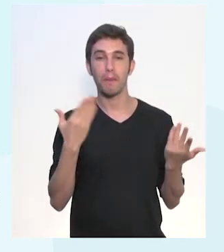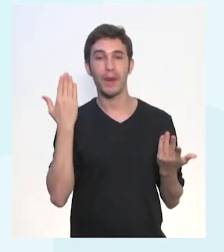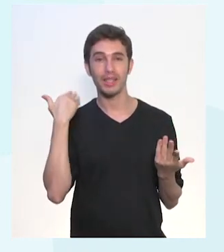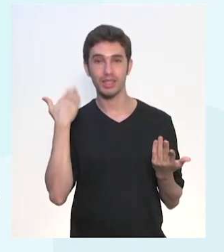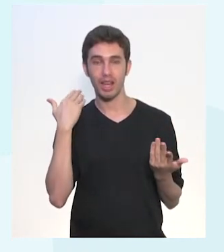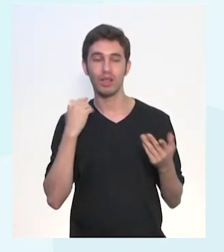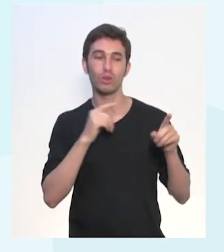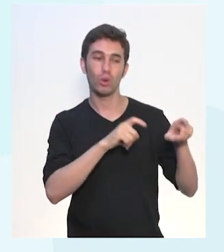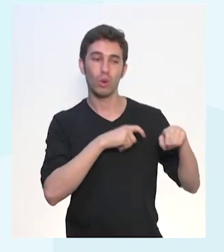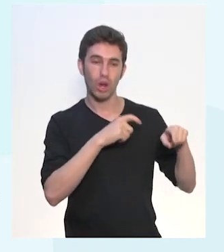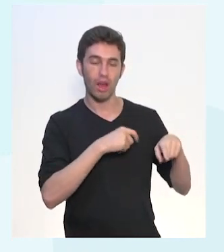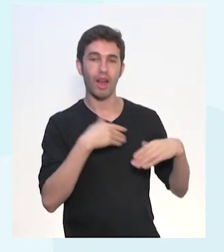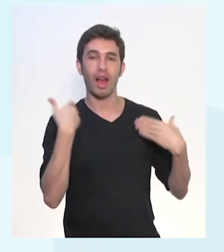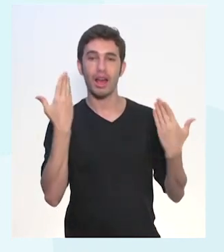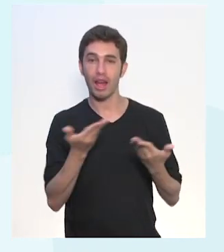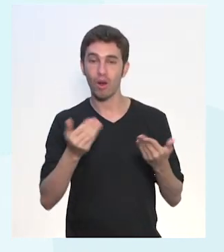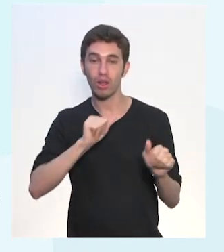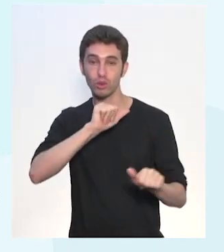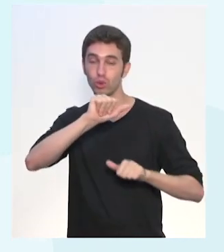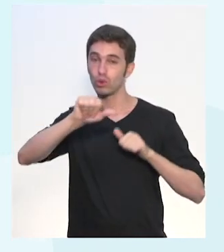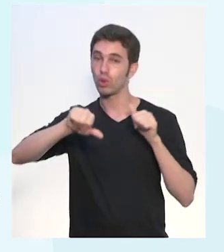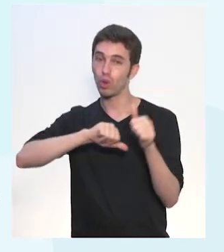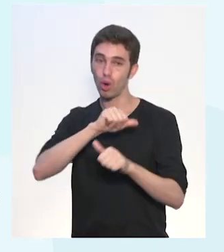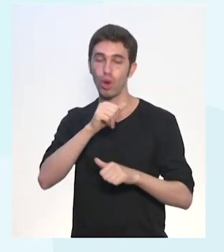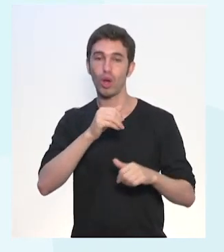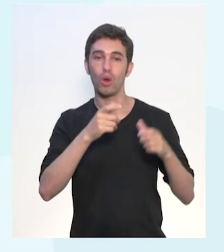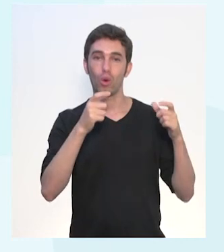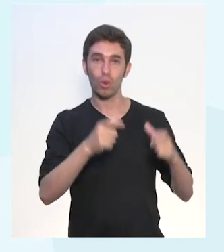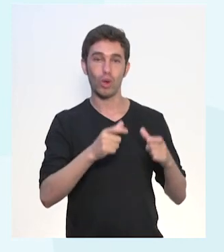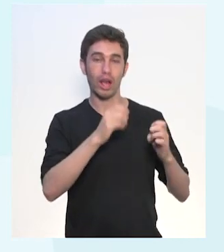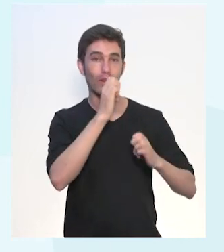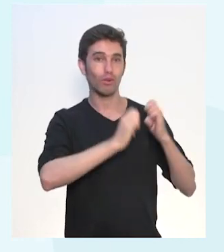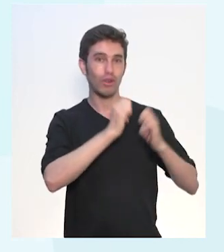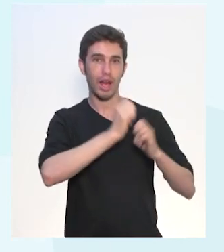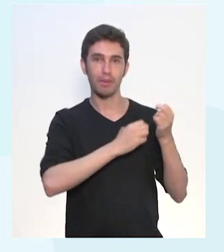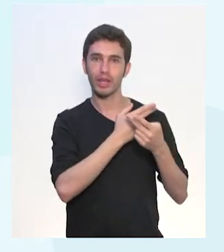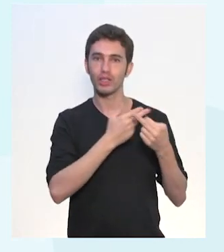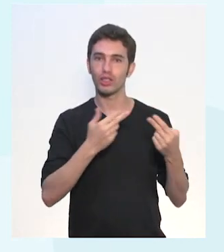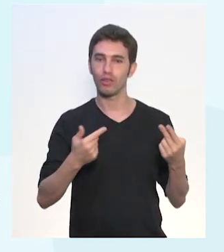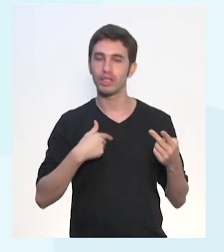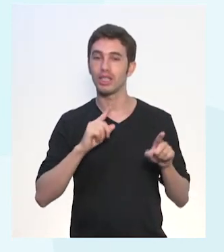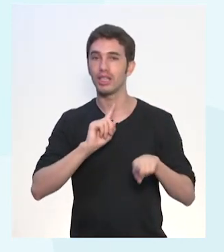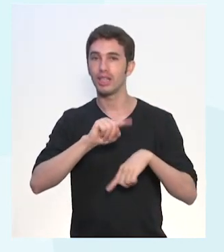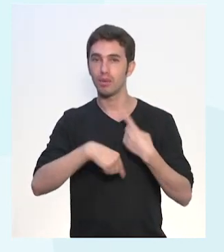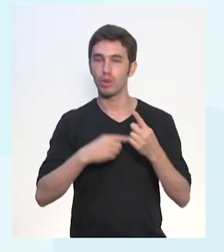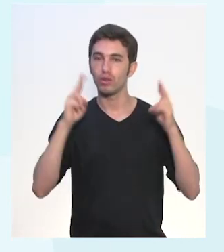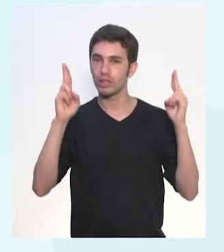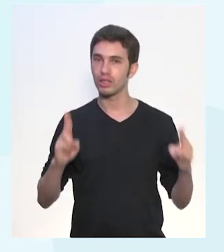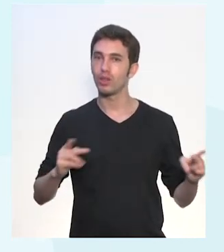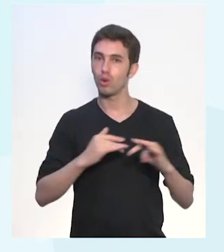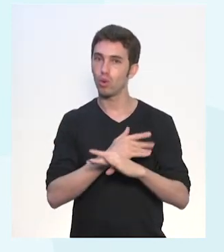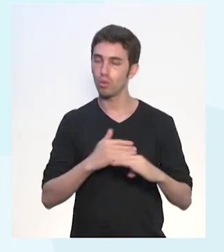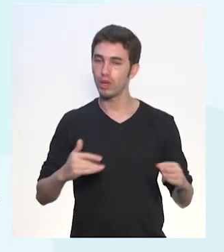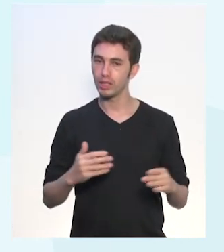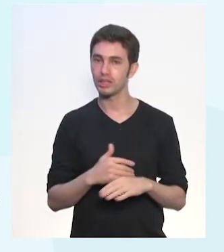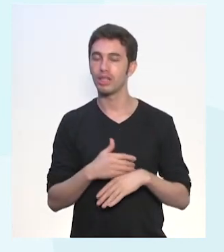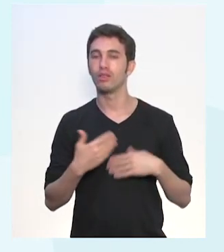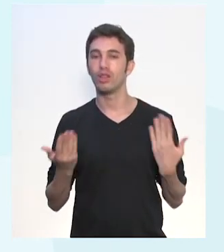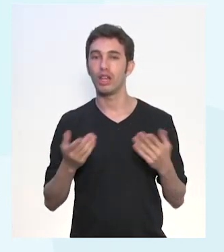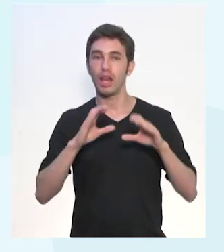se transforma numa região de fábricas que, com o passar do tempo, aí vai se urbanizando e se transformando a